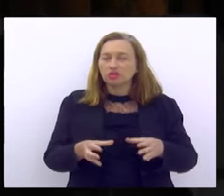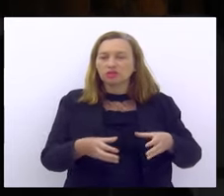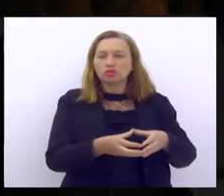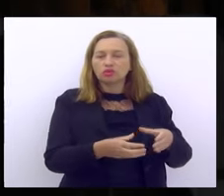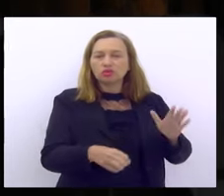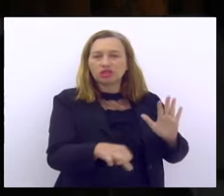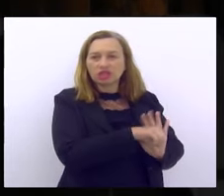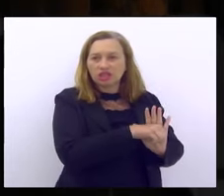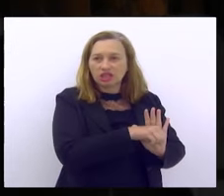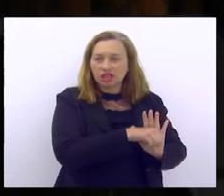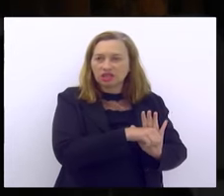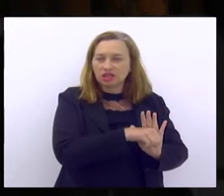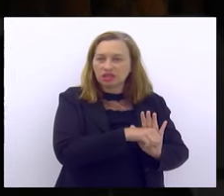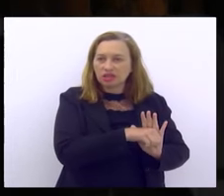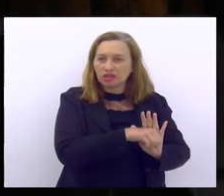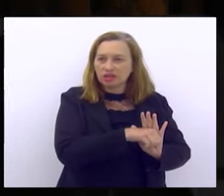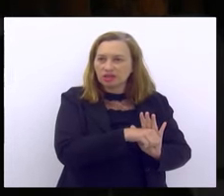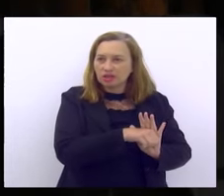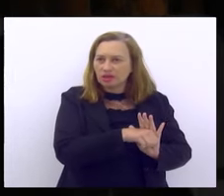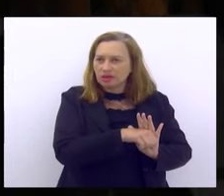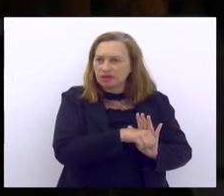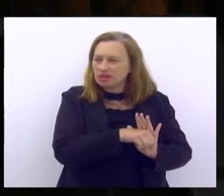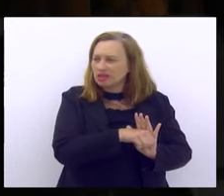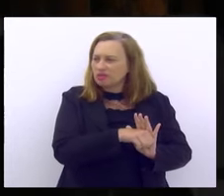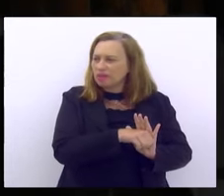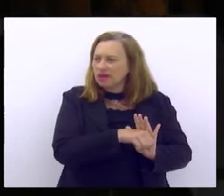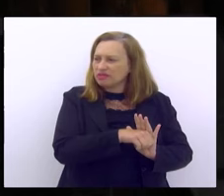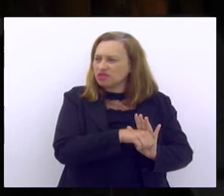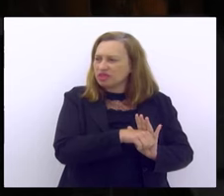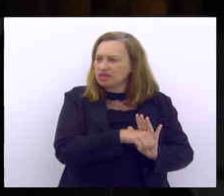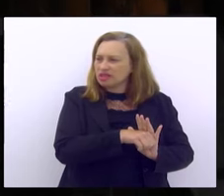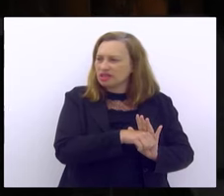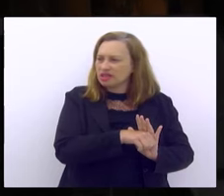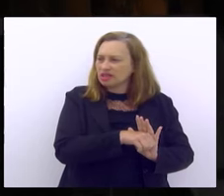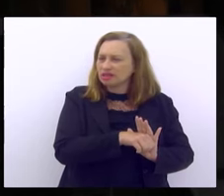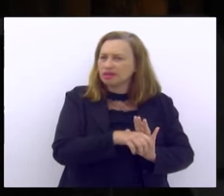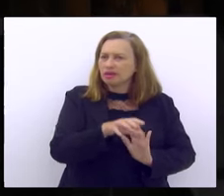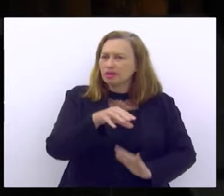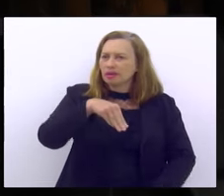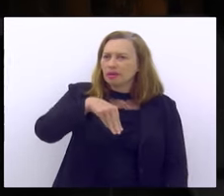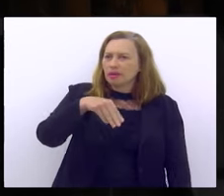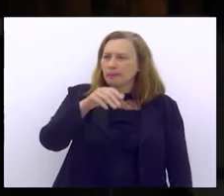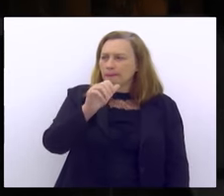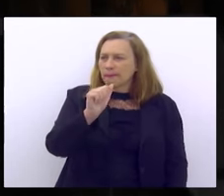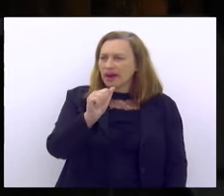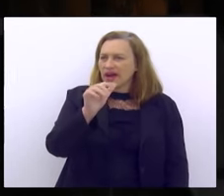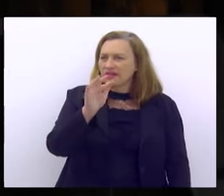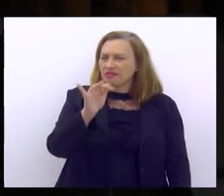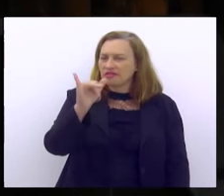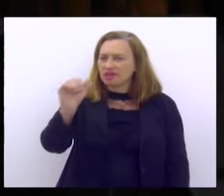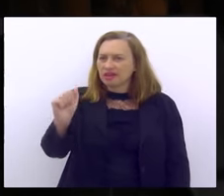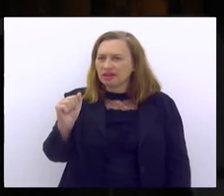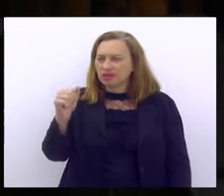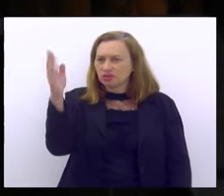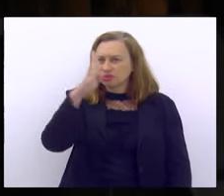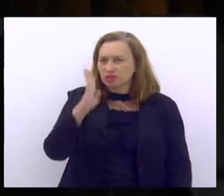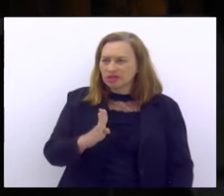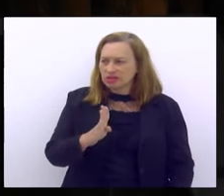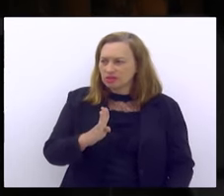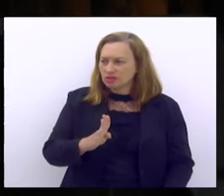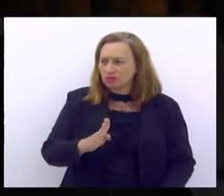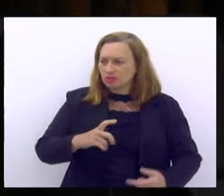Brasil, que é a máfia do reboque e a indústria da multa, sobretudo aquela